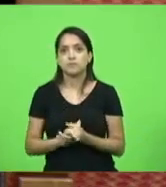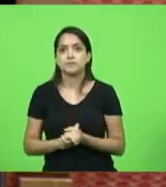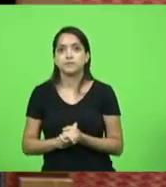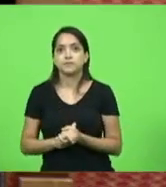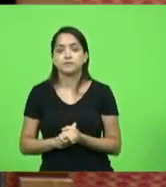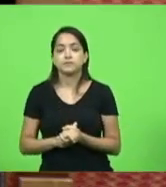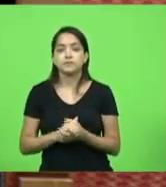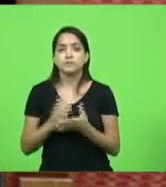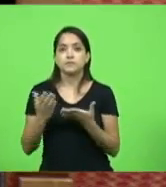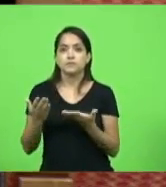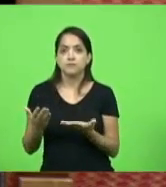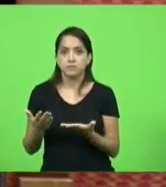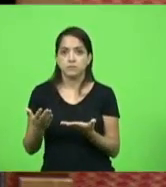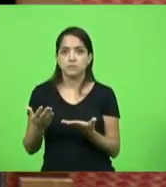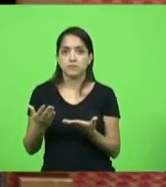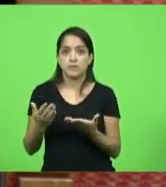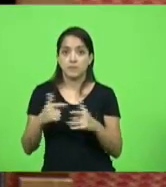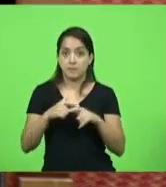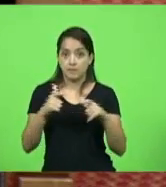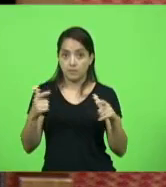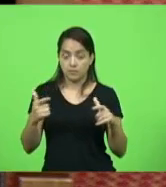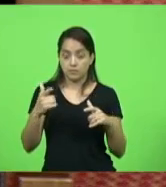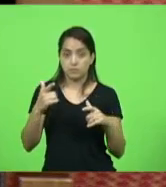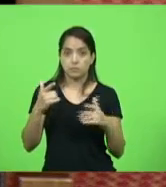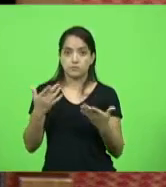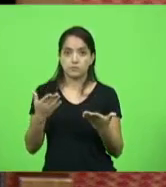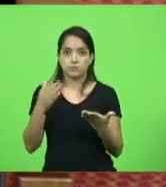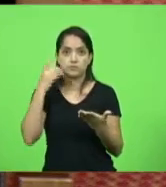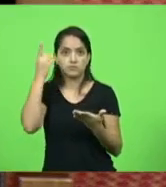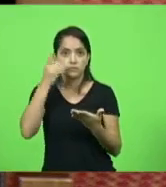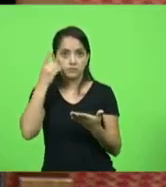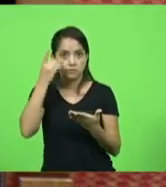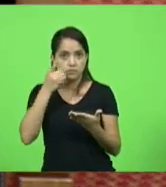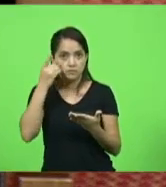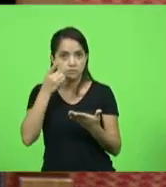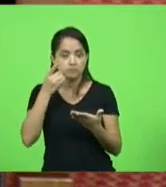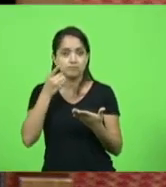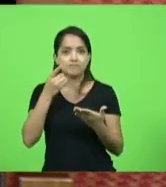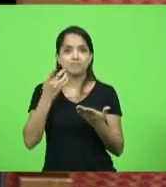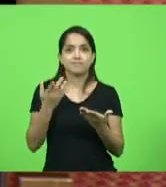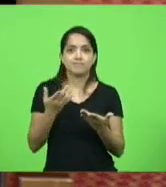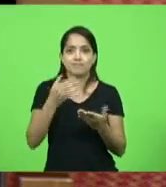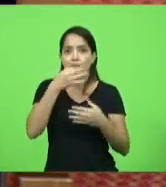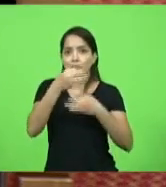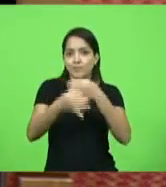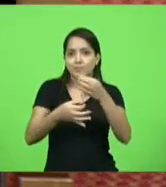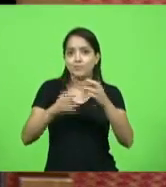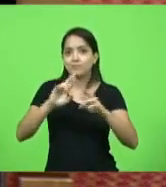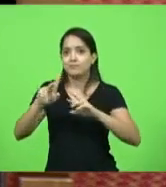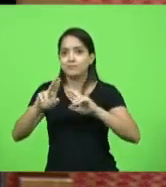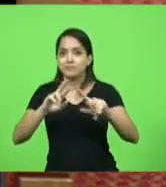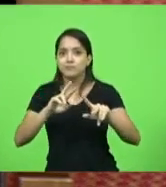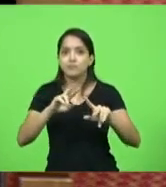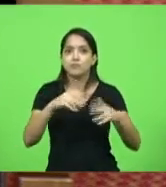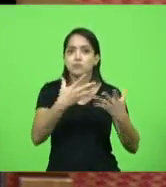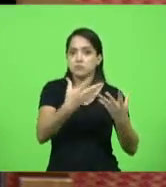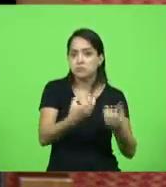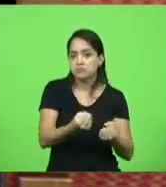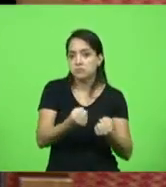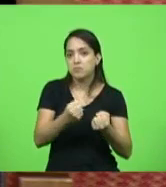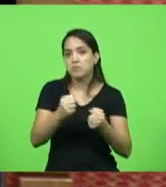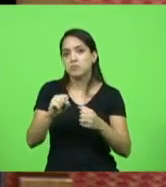aqui, pela maioria dos deputados, que existem opiniões divergentes. Uns são a favor, outros são